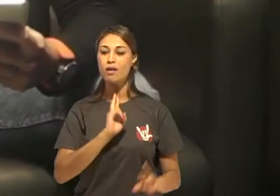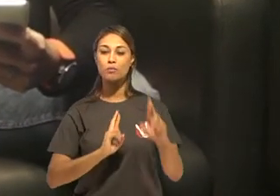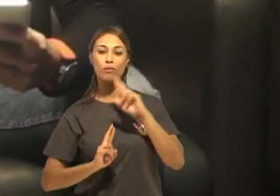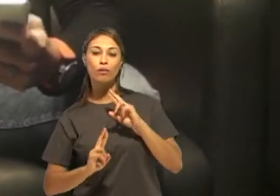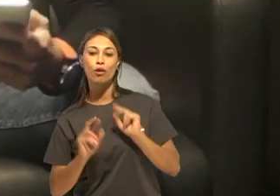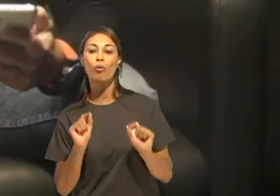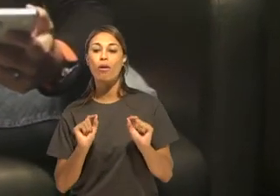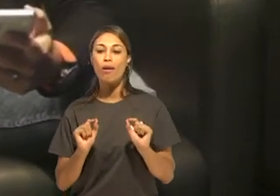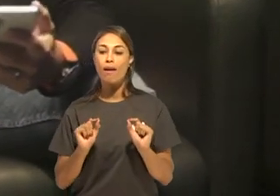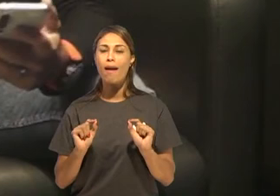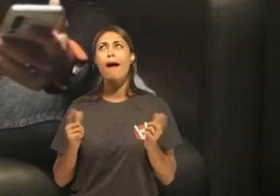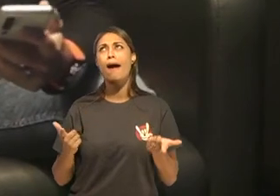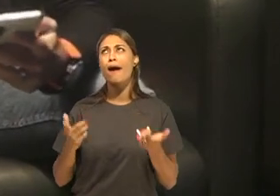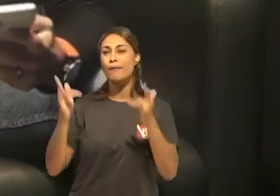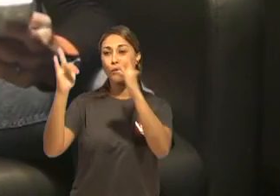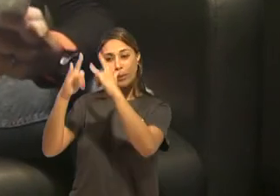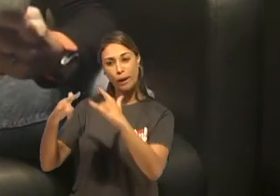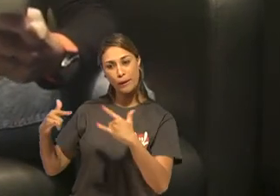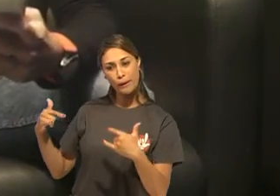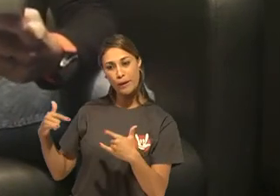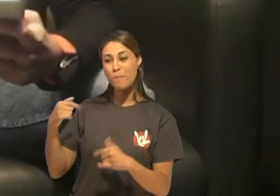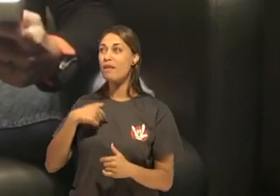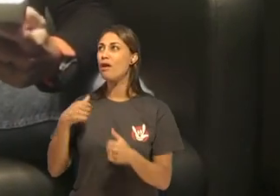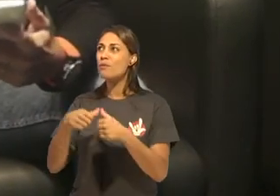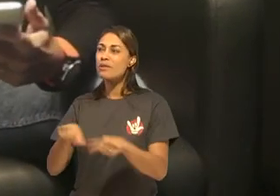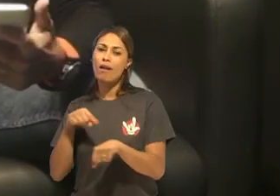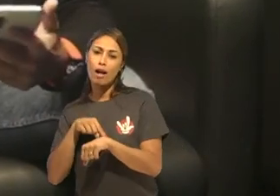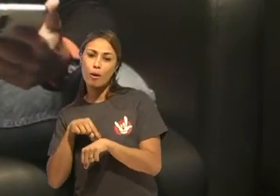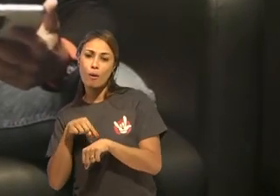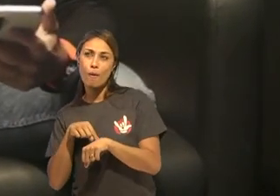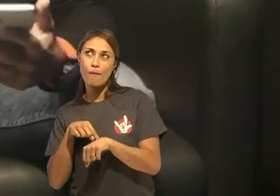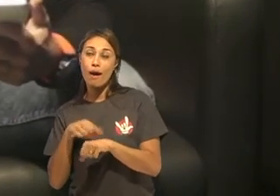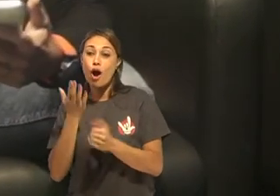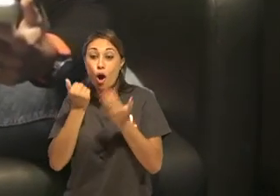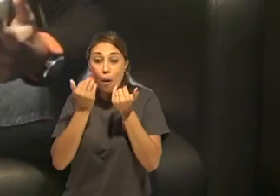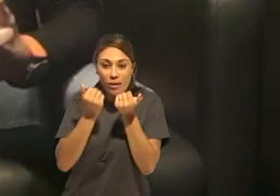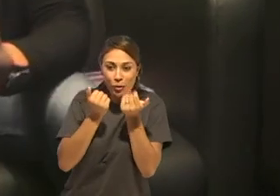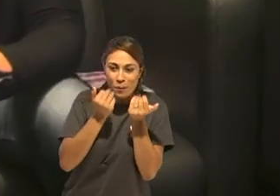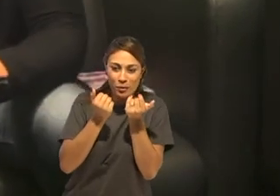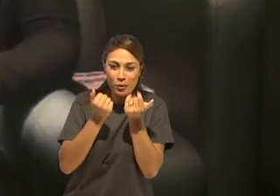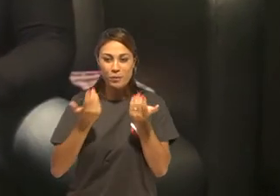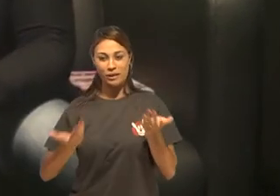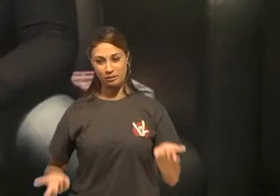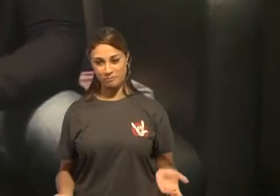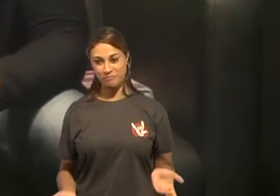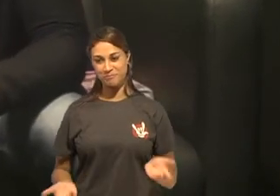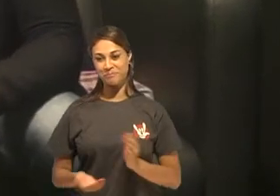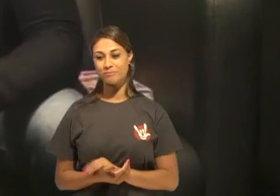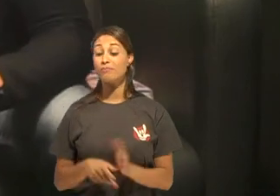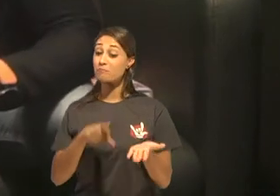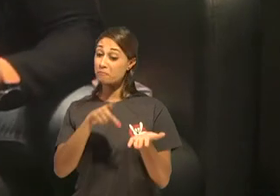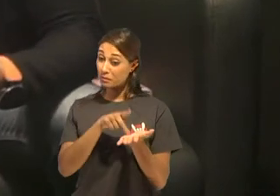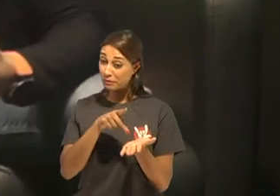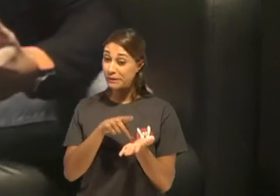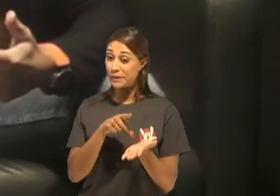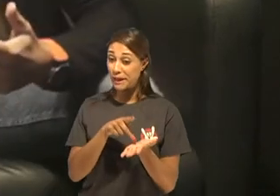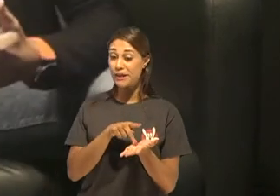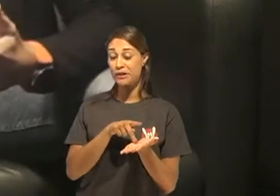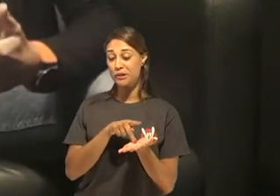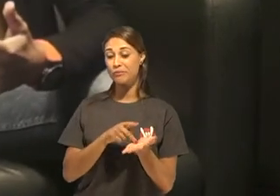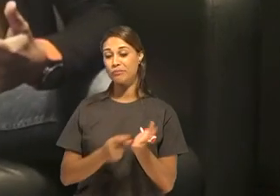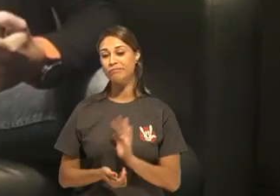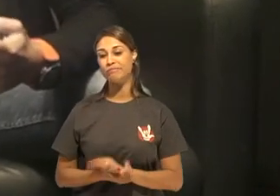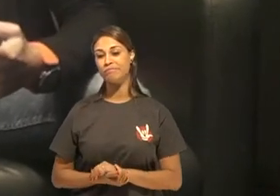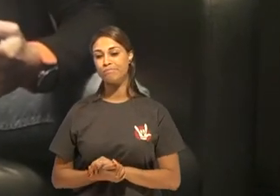fome já, acabou a célula online agora há pouco. E vamos ser sinceros, né? Uma das coisas muito ruins da gente não